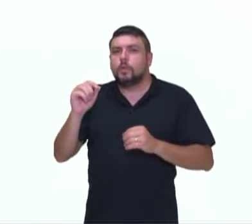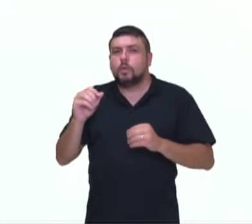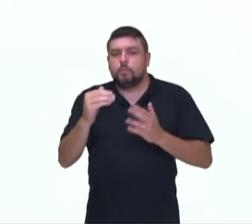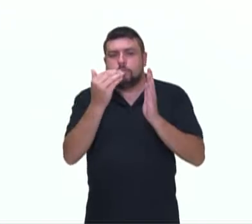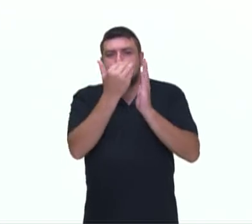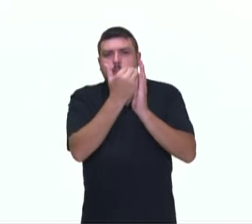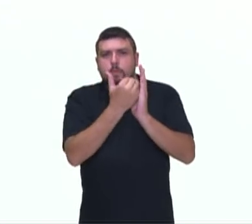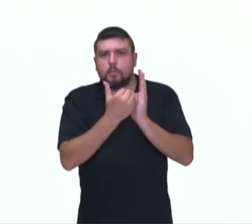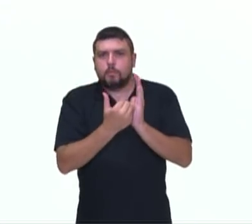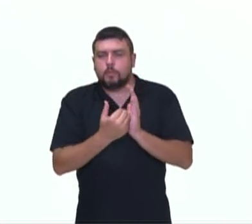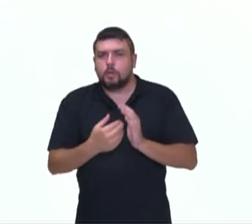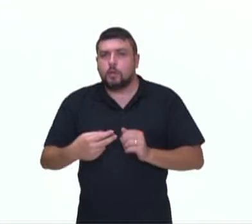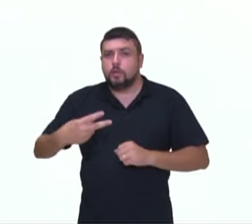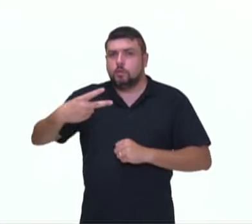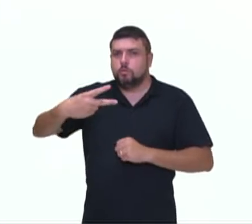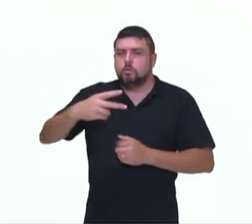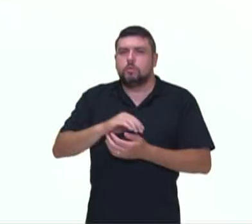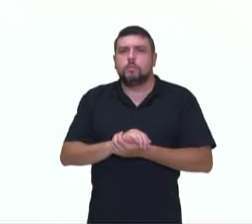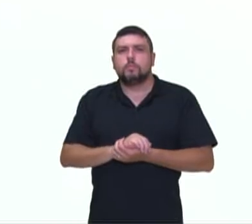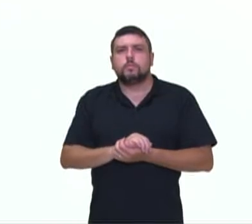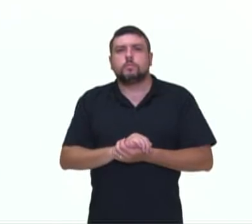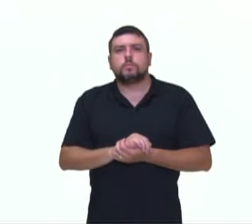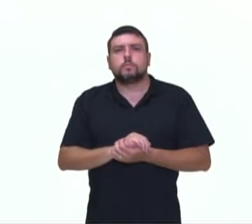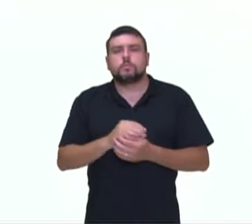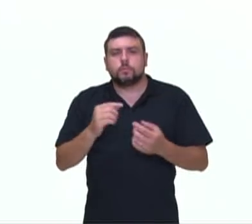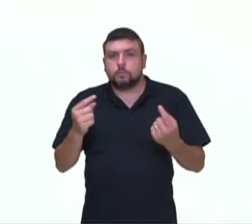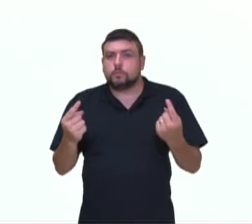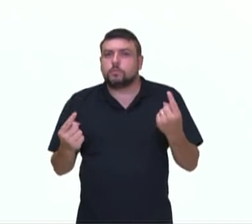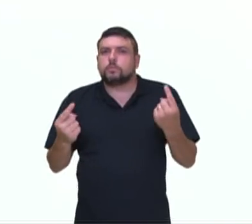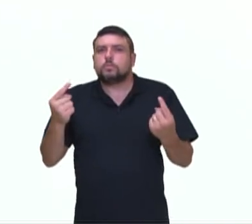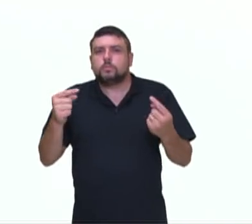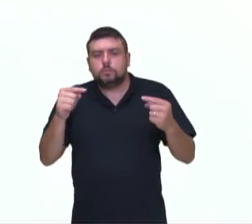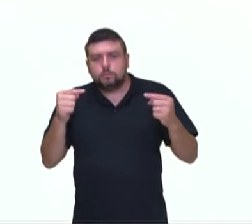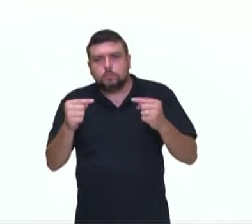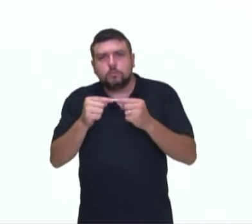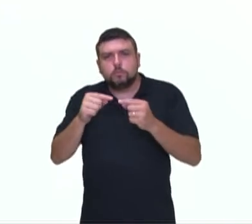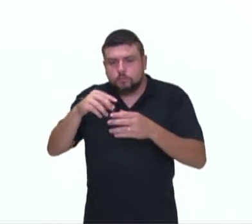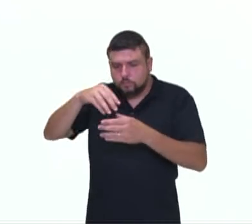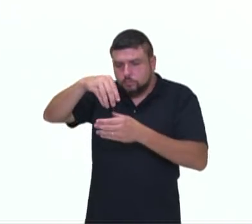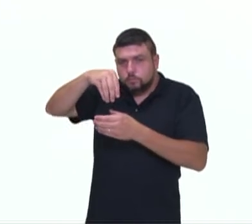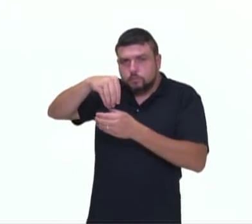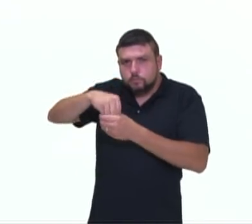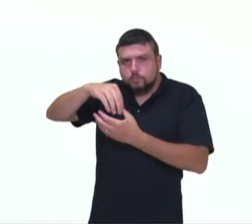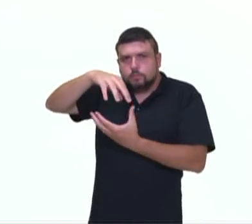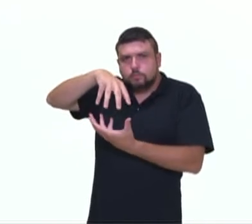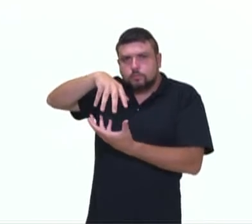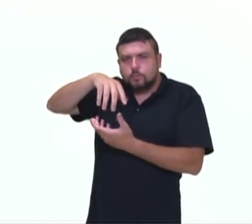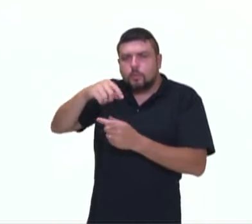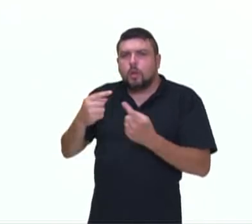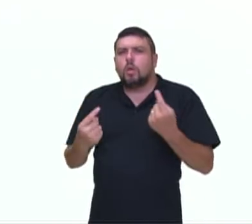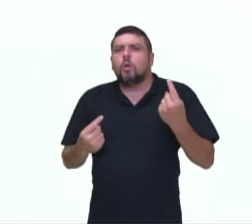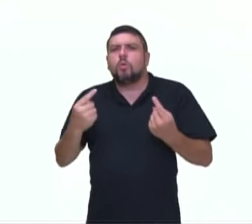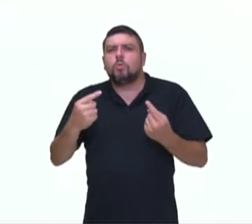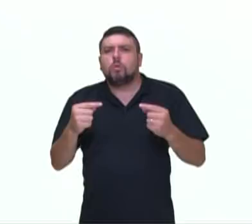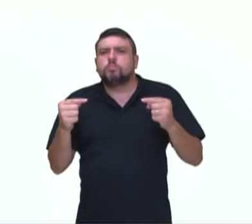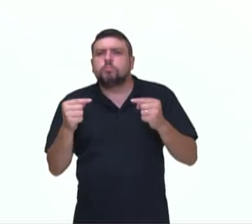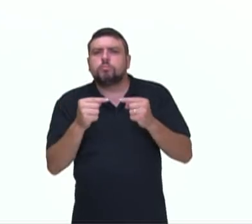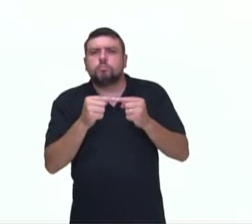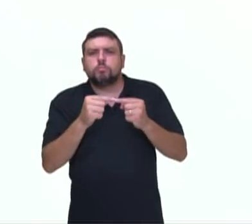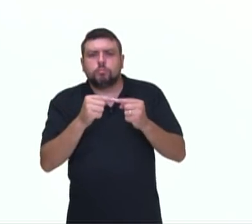listas, separando os que têm origem relacionada ao interior da Terra daqueles que têm origem relacionadas